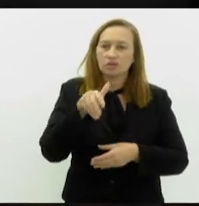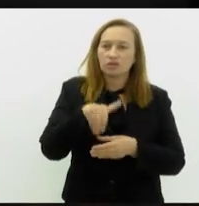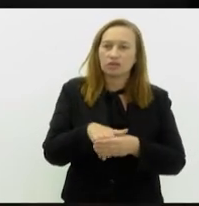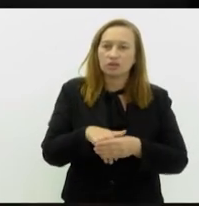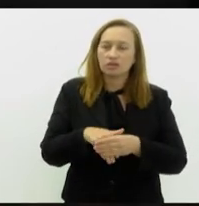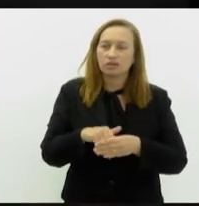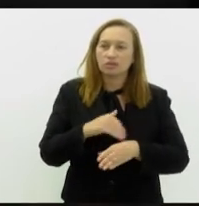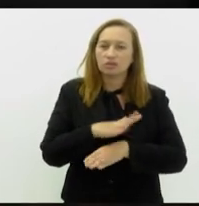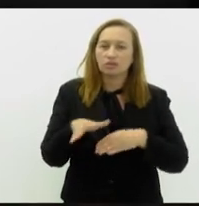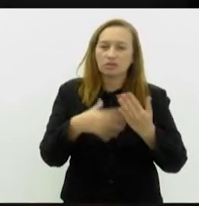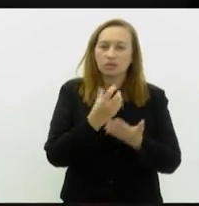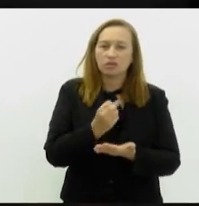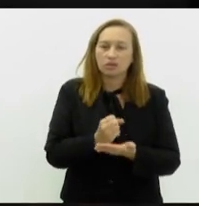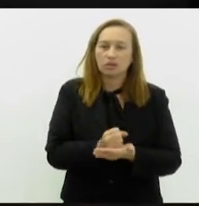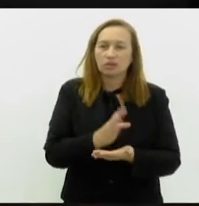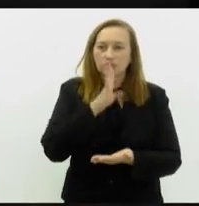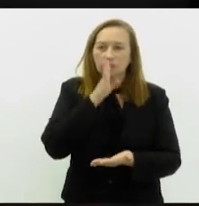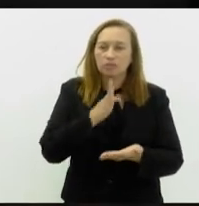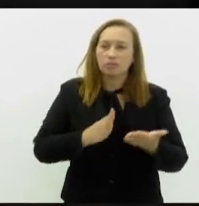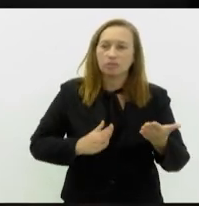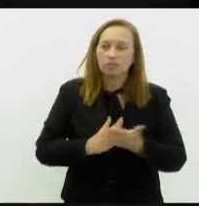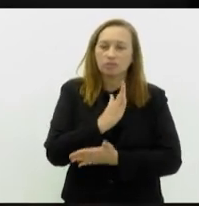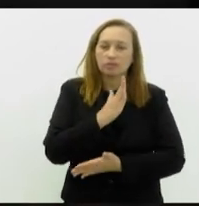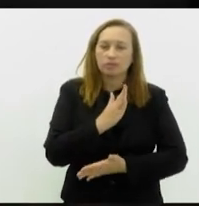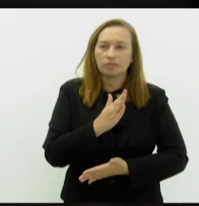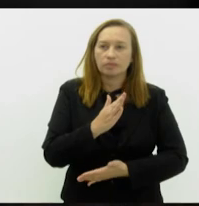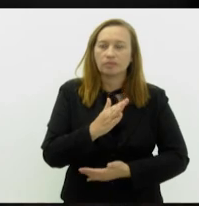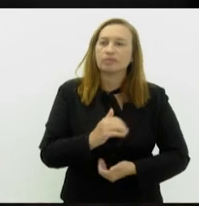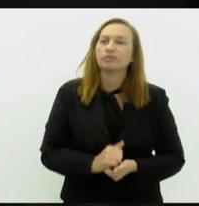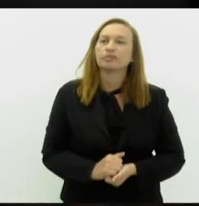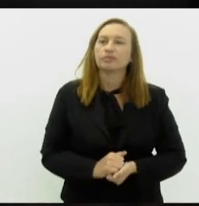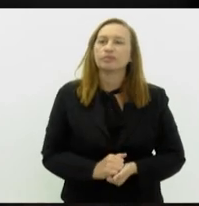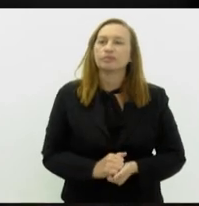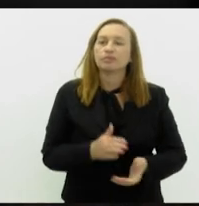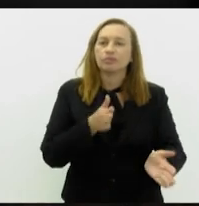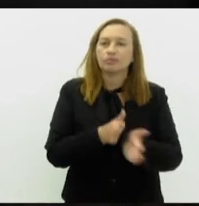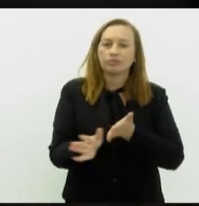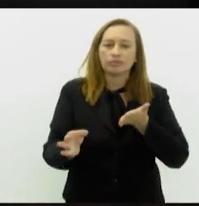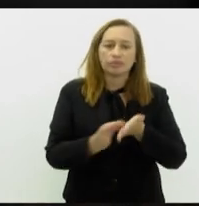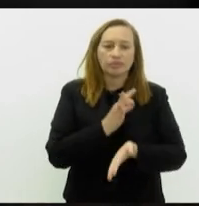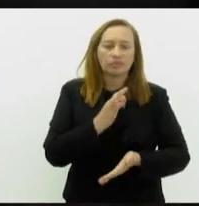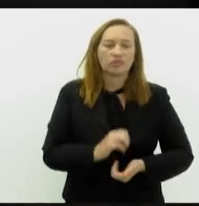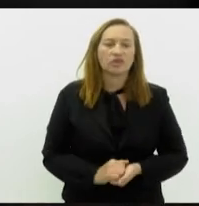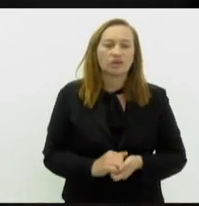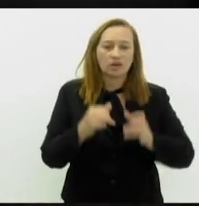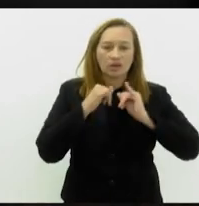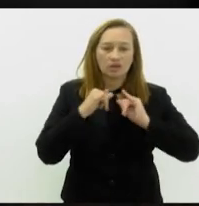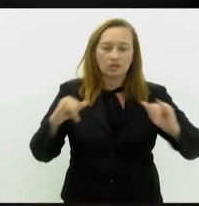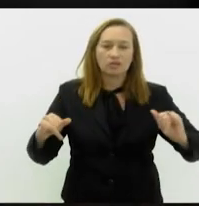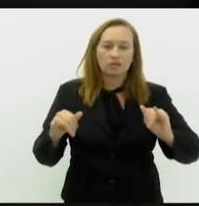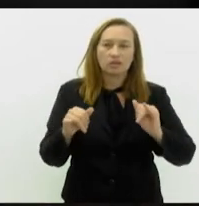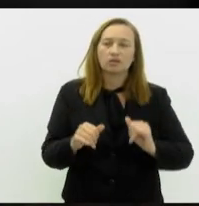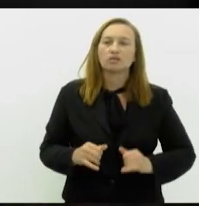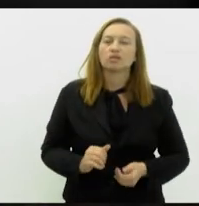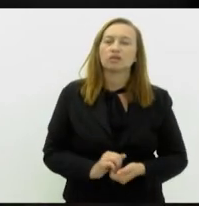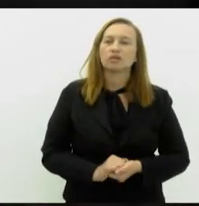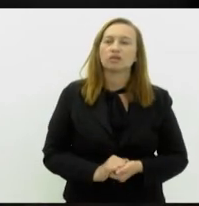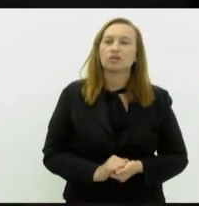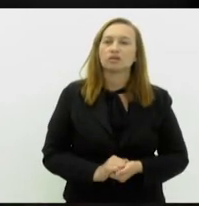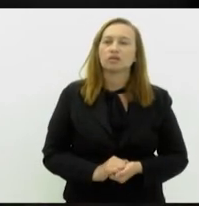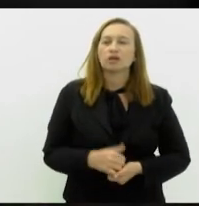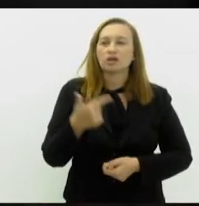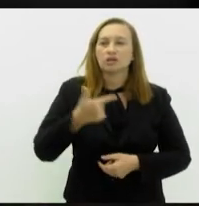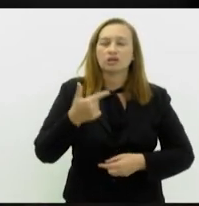discussão. Em votação, senhores que aprovam, permaneçam como estão. Aprovado, vai autógrafo. Anuncio, em tramitação